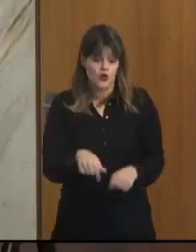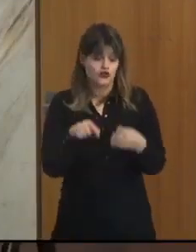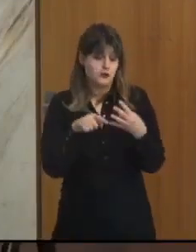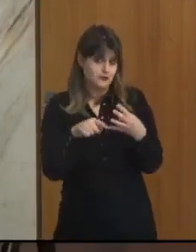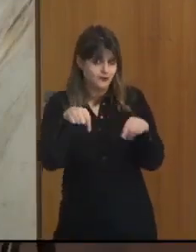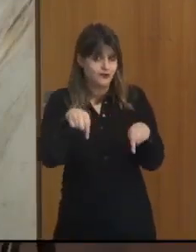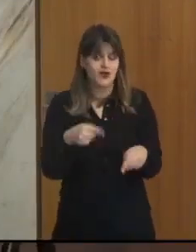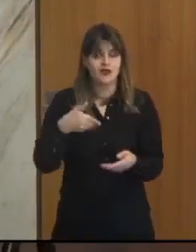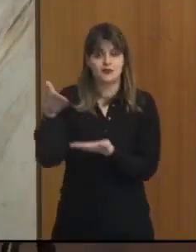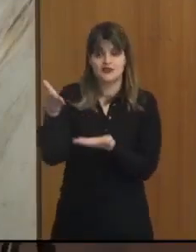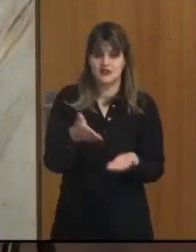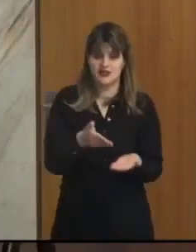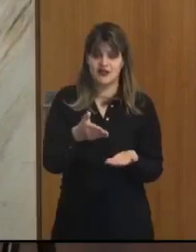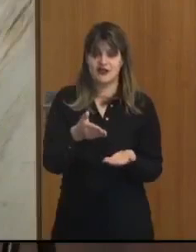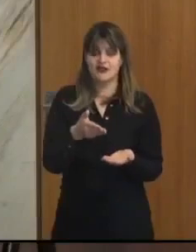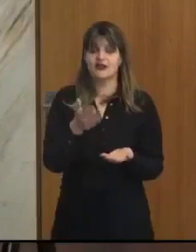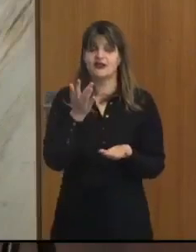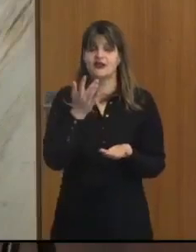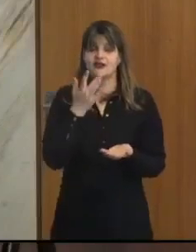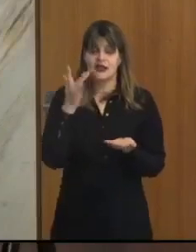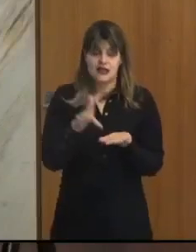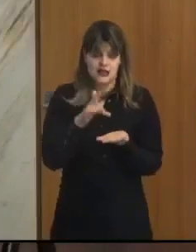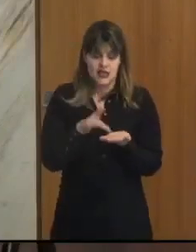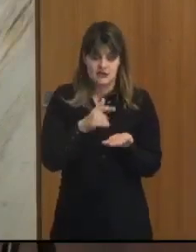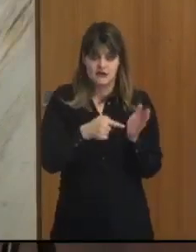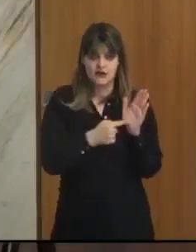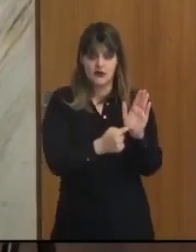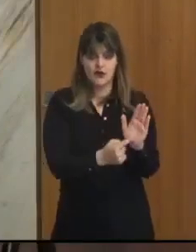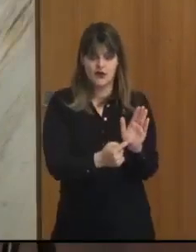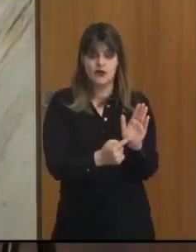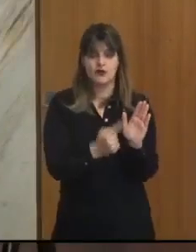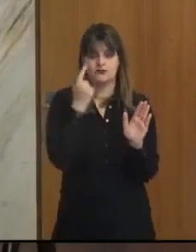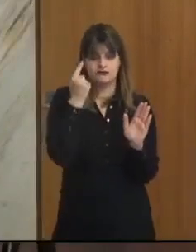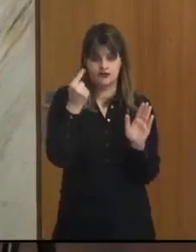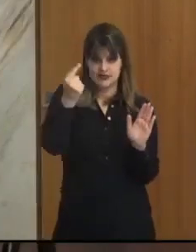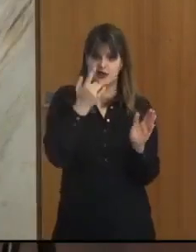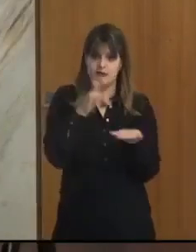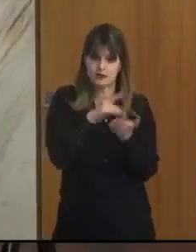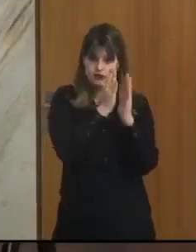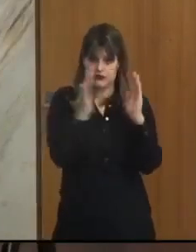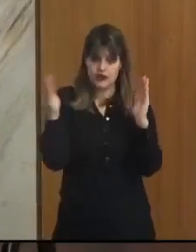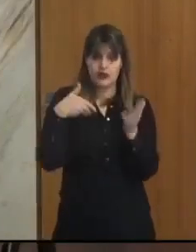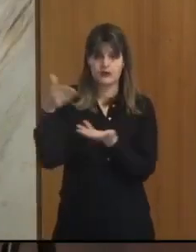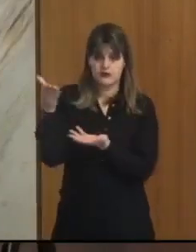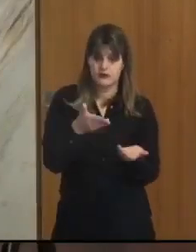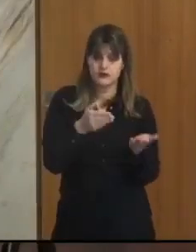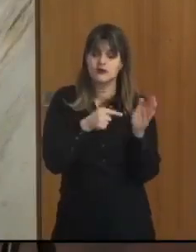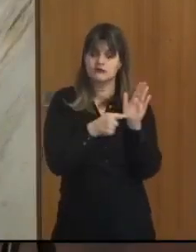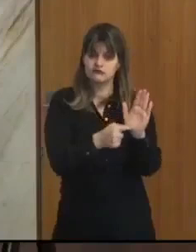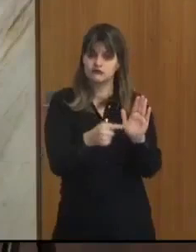para apresentar, no título Joias da Biblioteca, a apresentação do livro catálogo